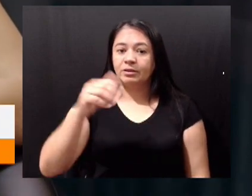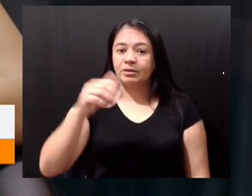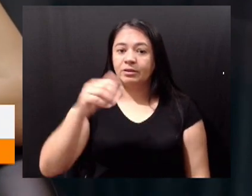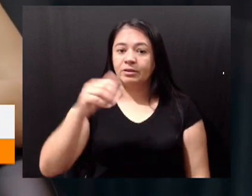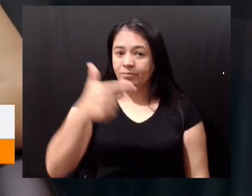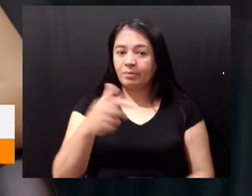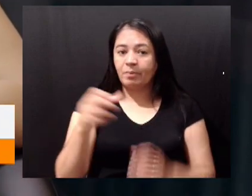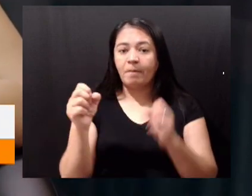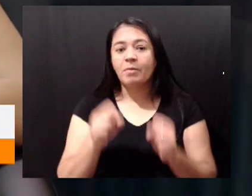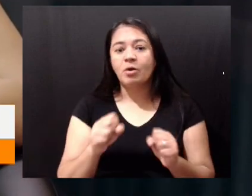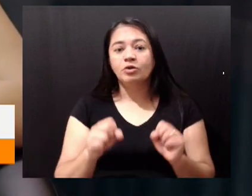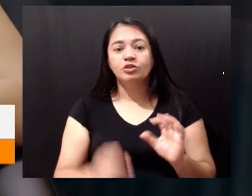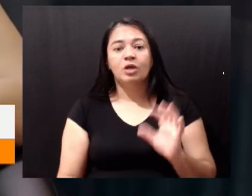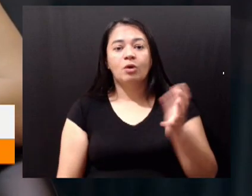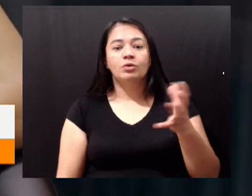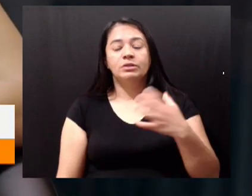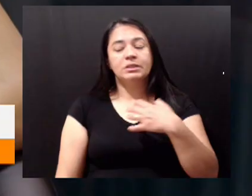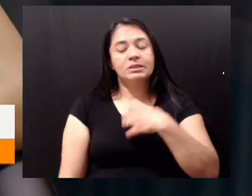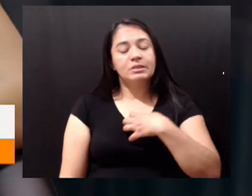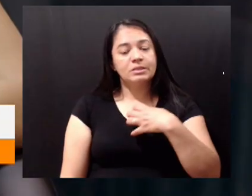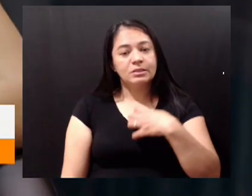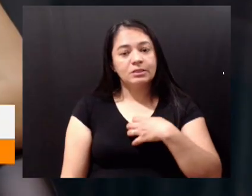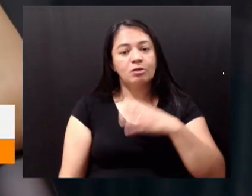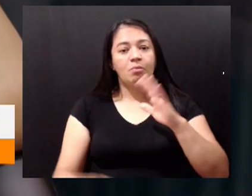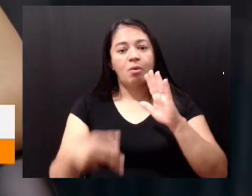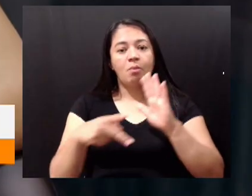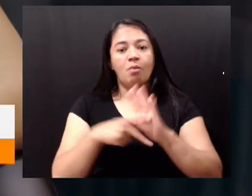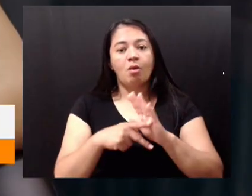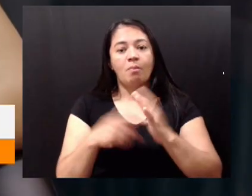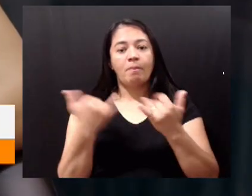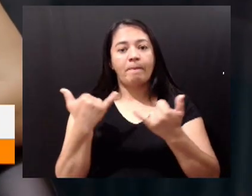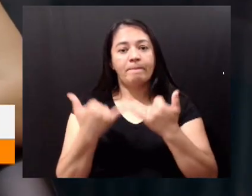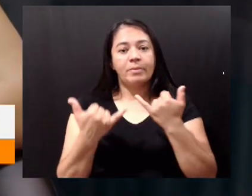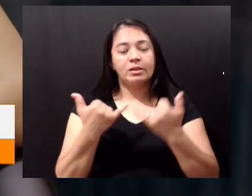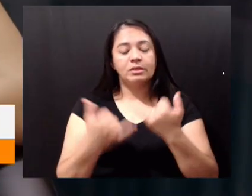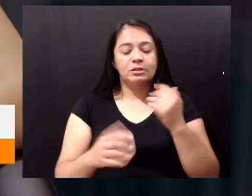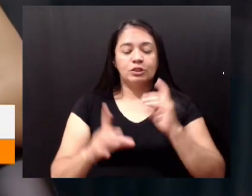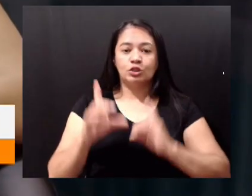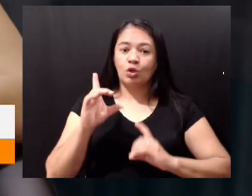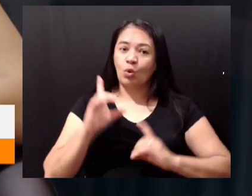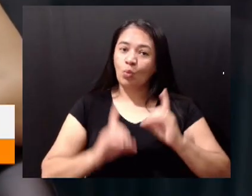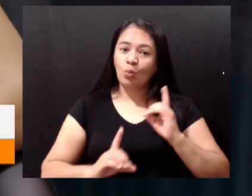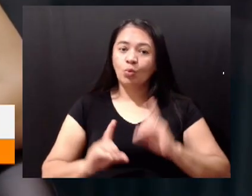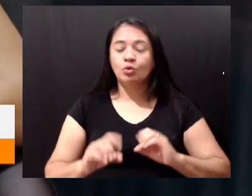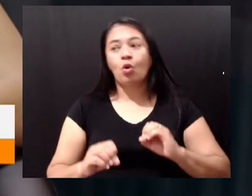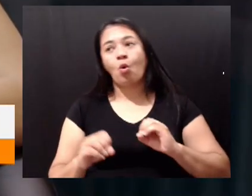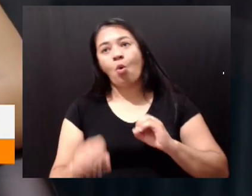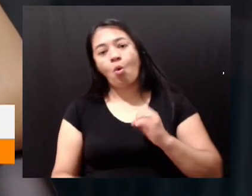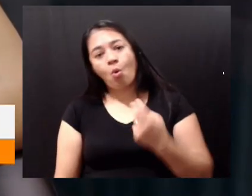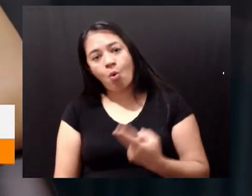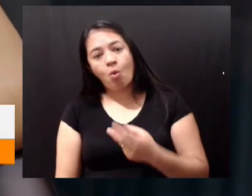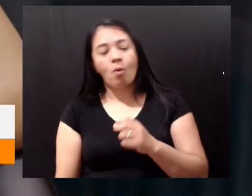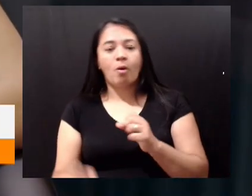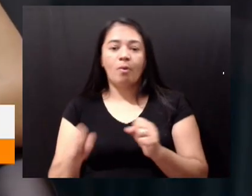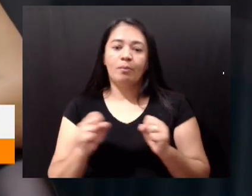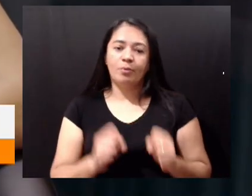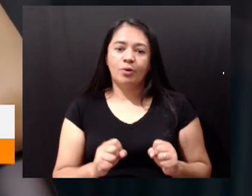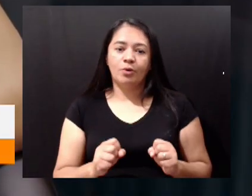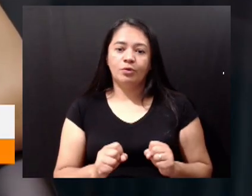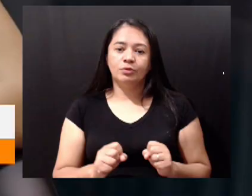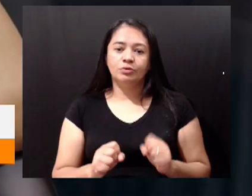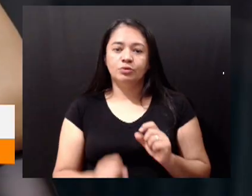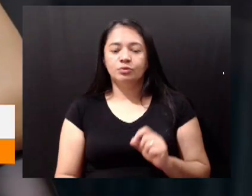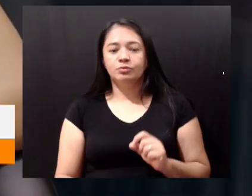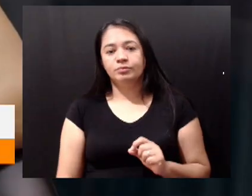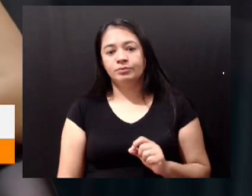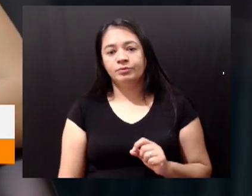haver sintomas que simulem um quadro depressivo, uhum. né, ou pode até desencadear um quadro depressivo. Mas